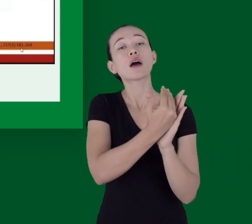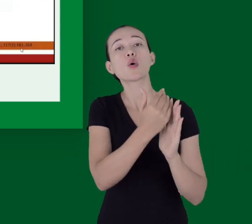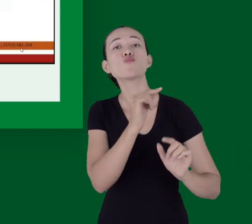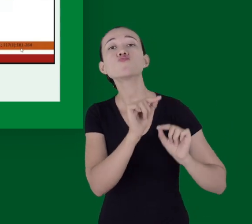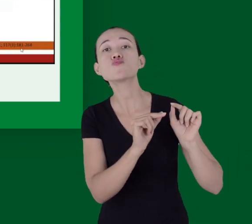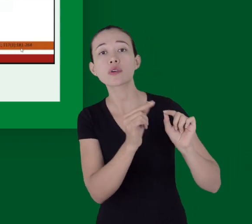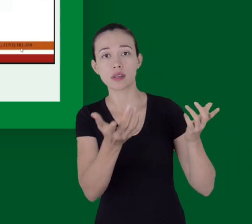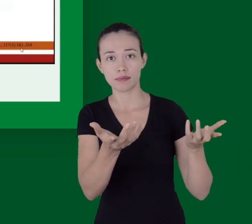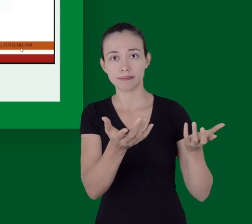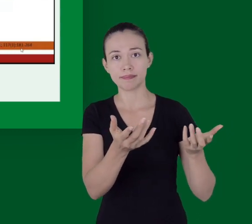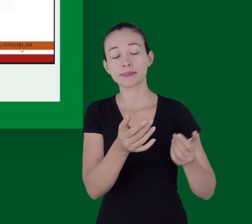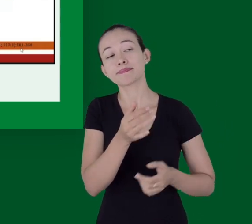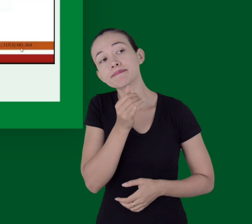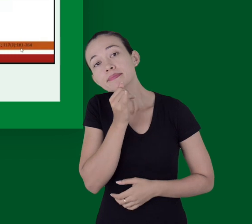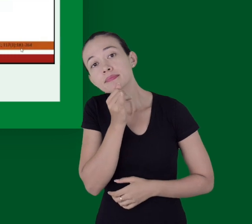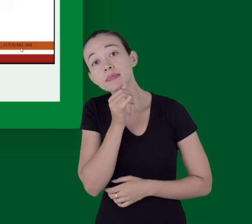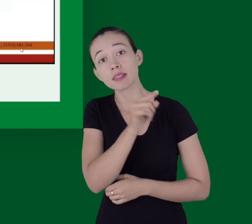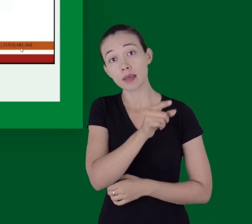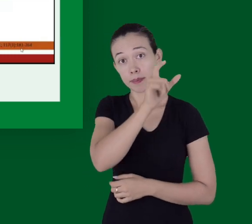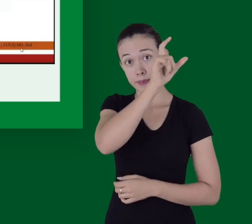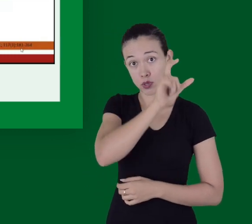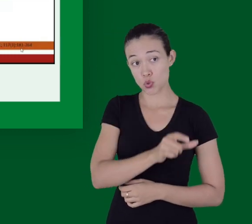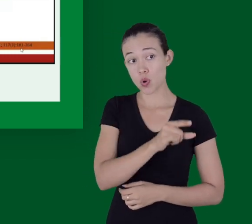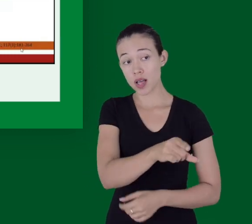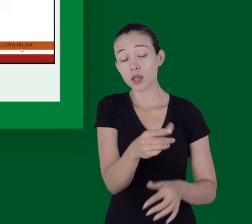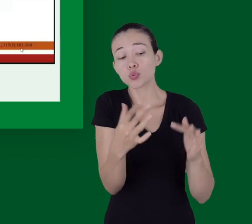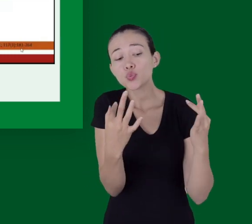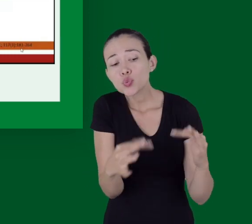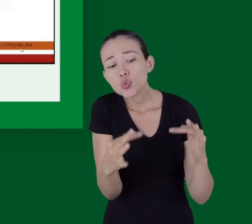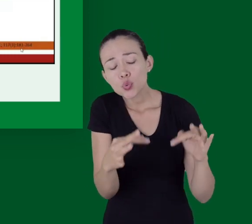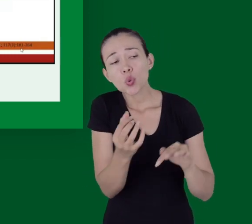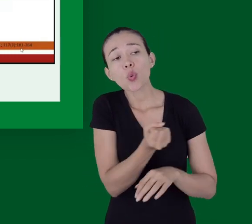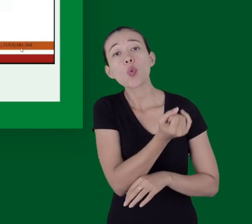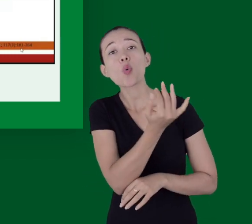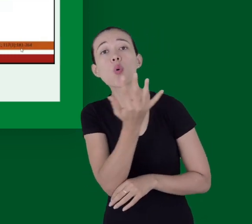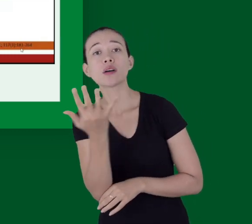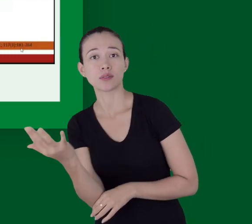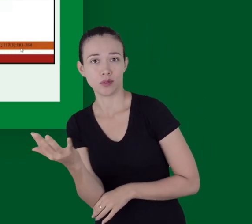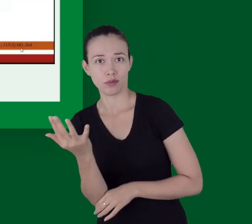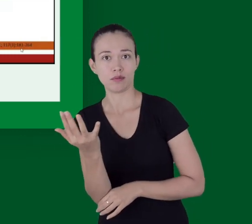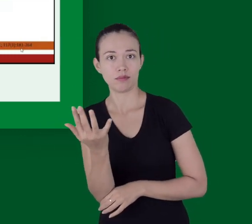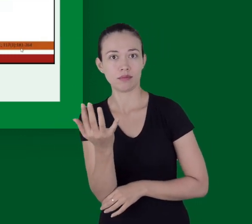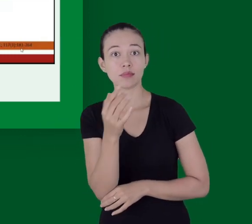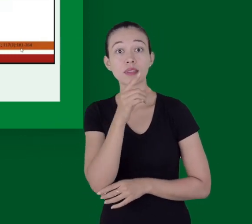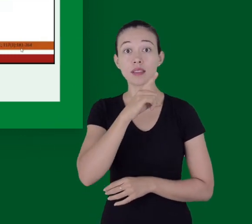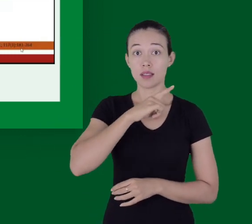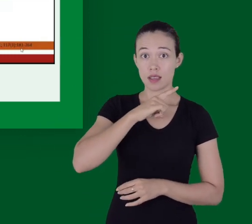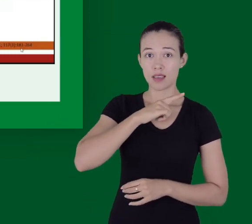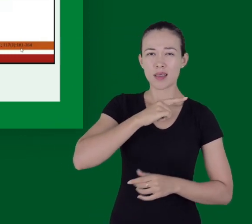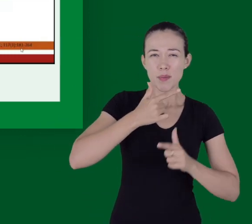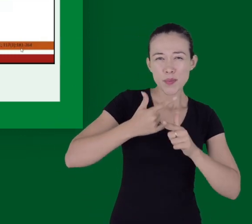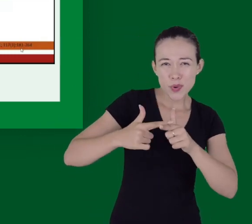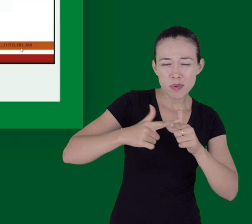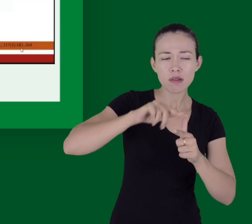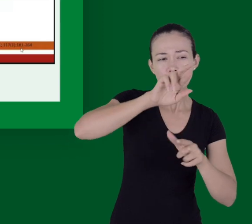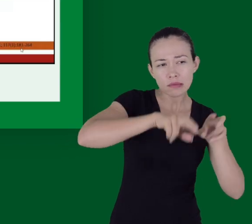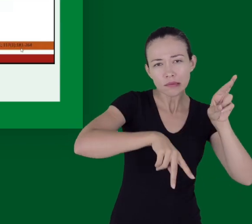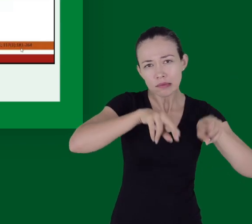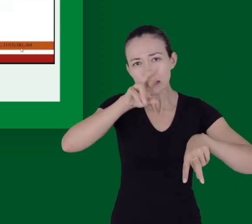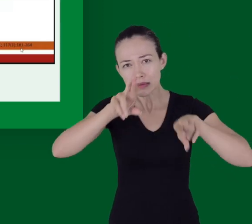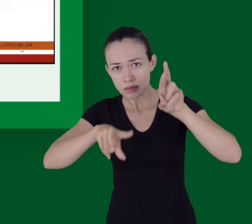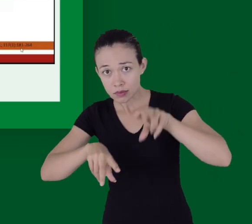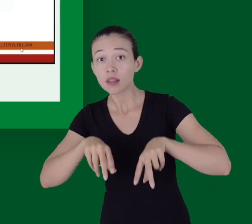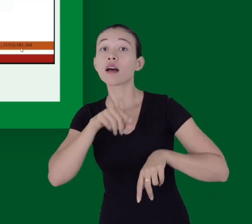né? É classificar a dor. Cada tipo de diagnóstico tem um tipo de dor no